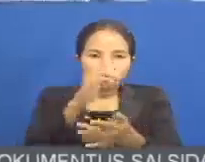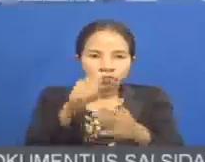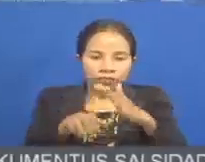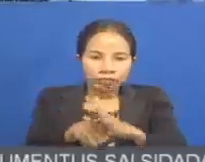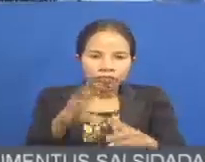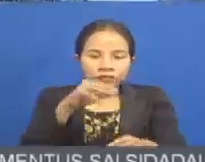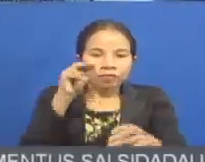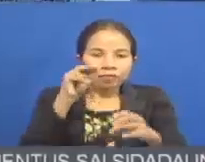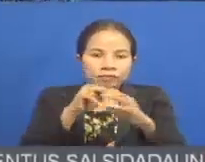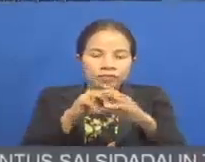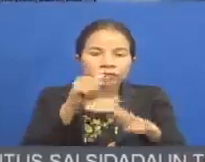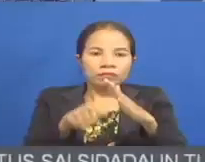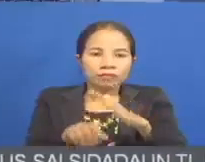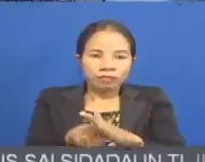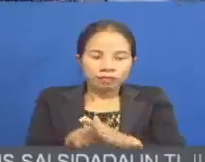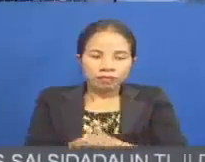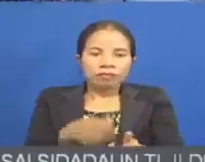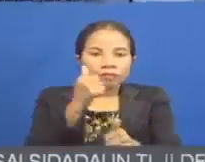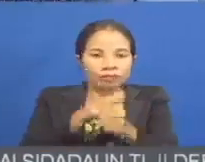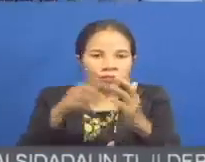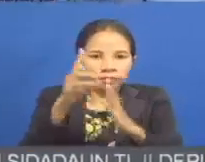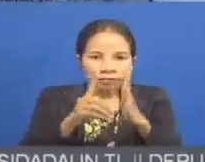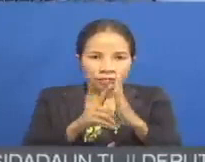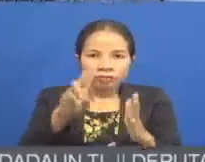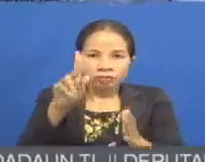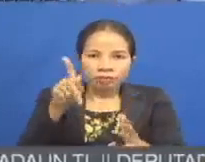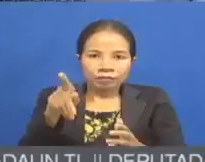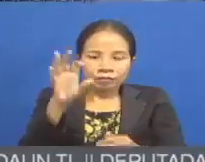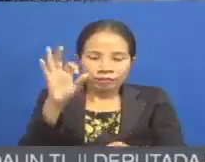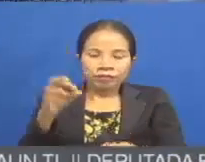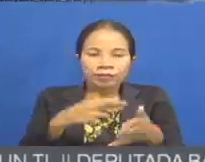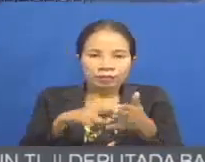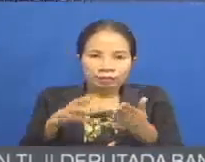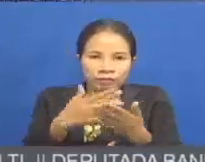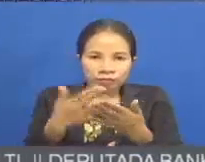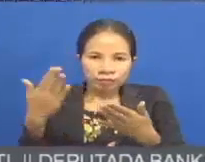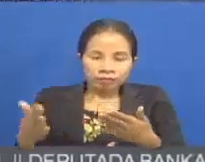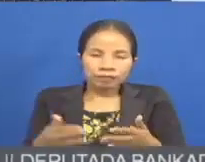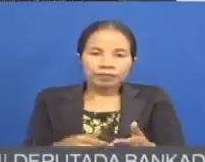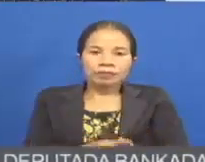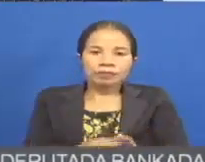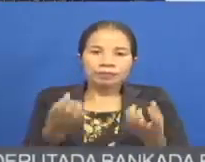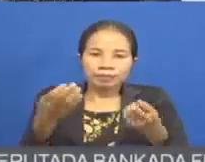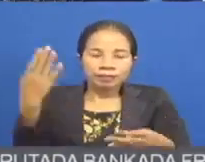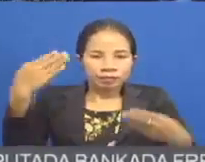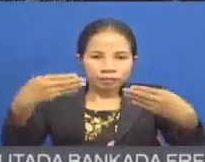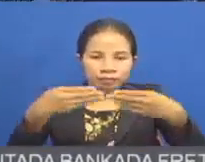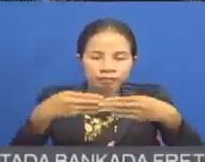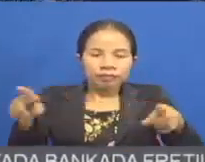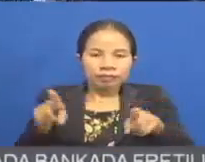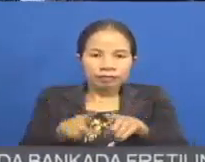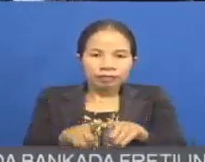no mercado ilegal. Base badarus na UPF resista sasan contrabando na prende baracliu e a fronteira